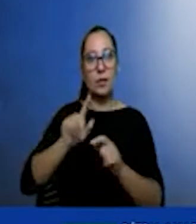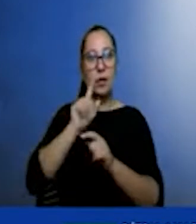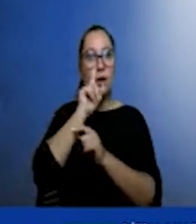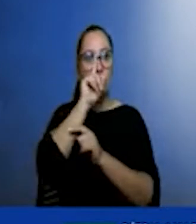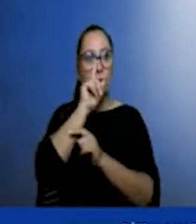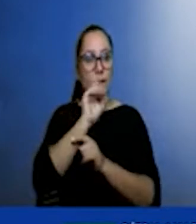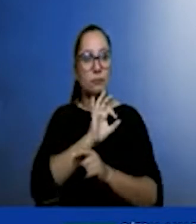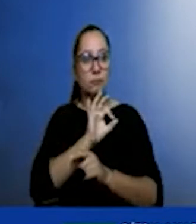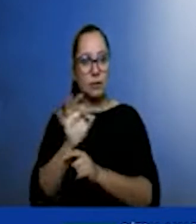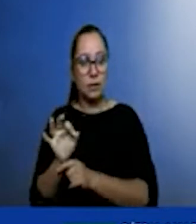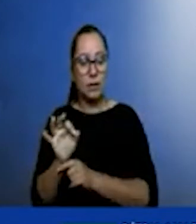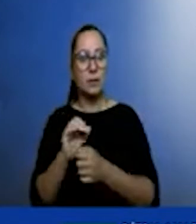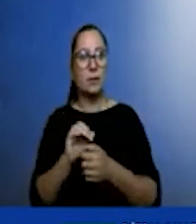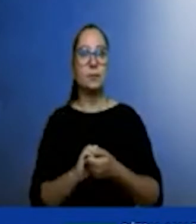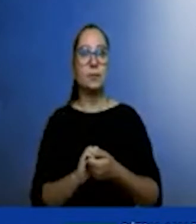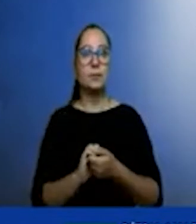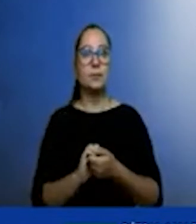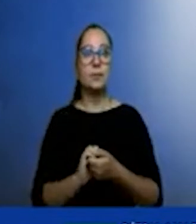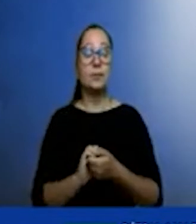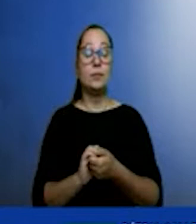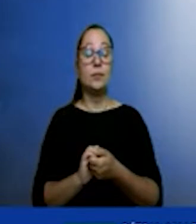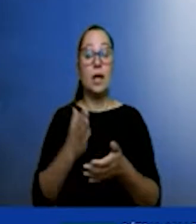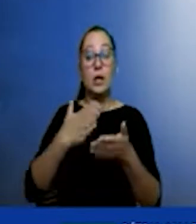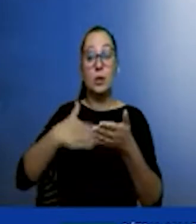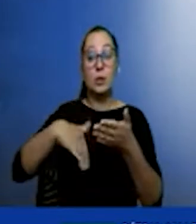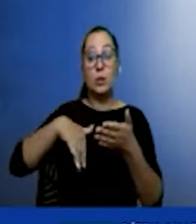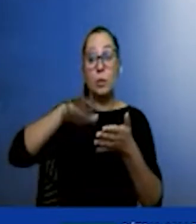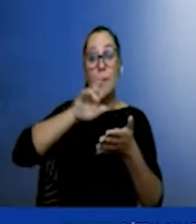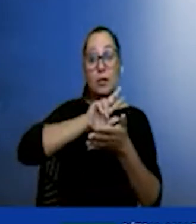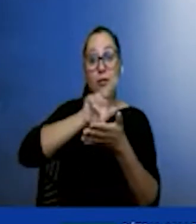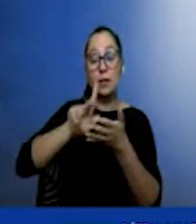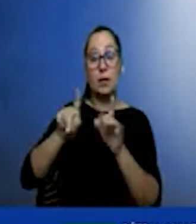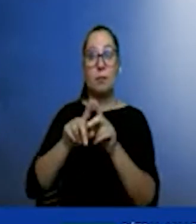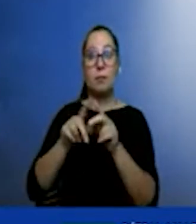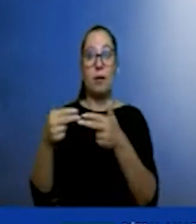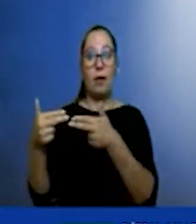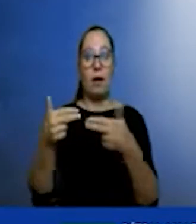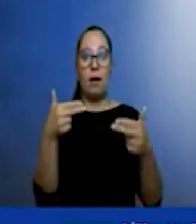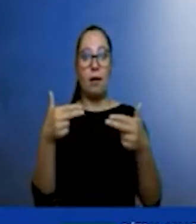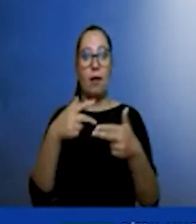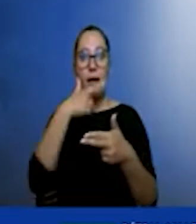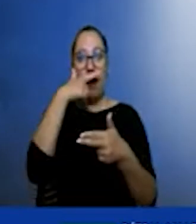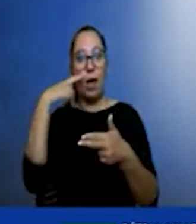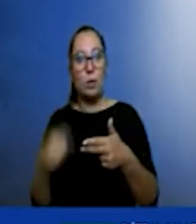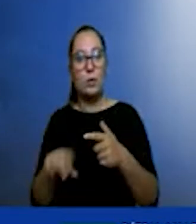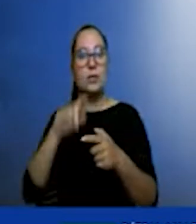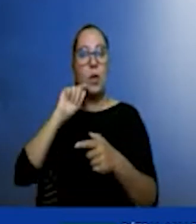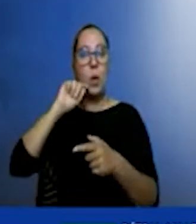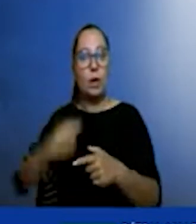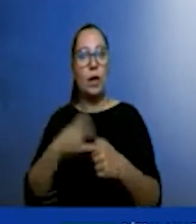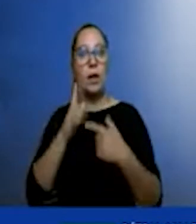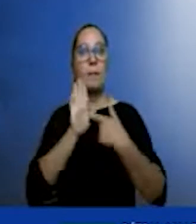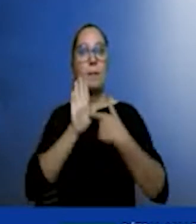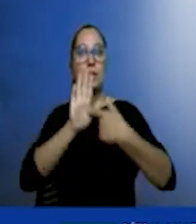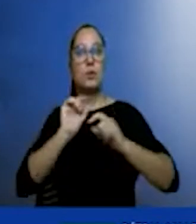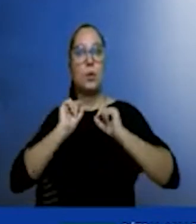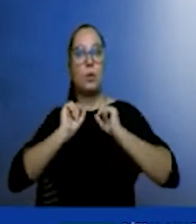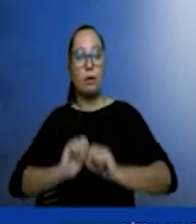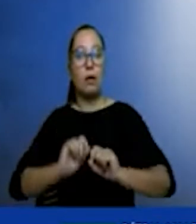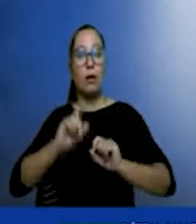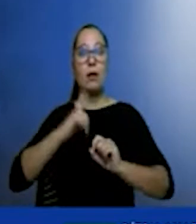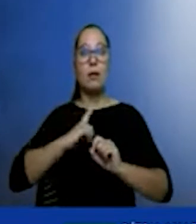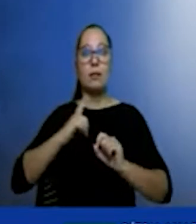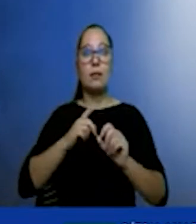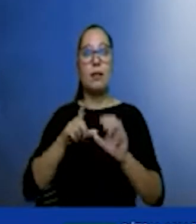né? Certamente. Tudo mais diversificado, e a própria guerra da Ucrânia e da Rússia hoje mostrou, né, essa dependência russa, só